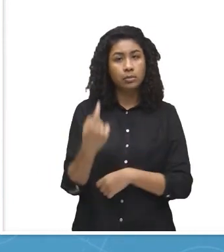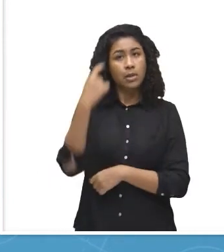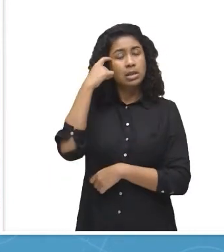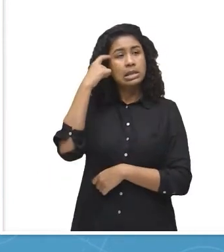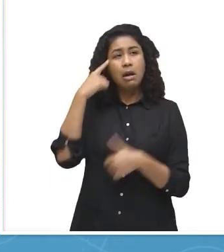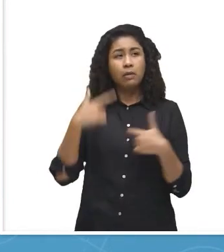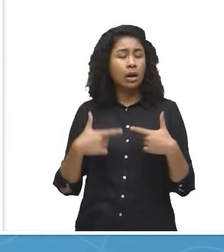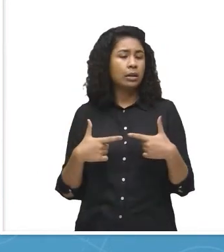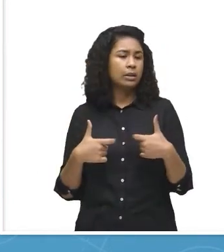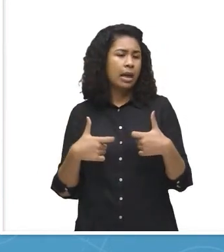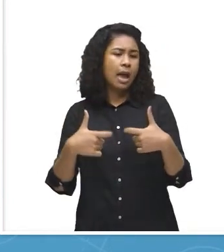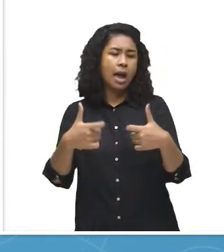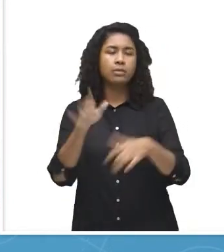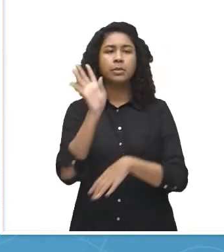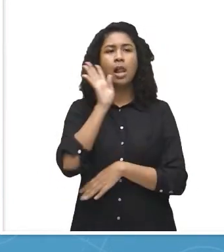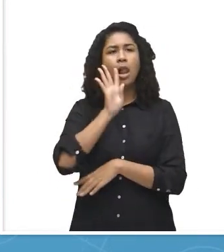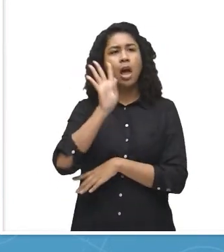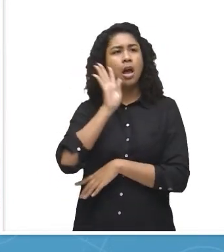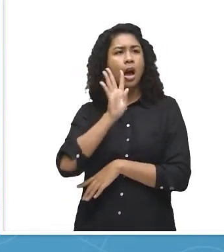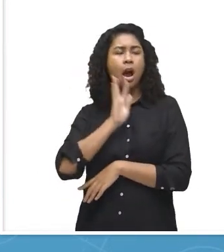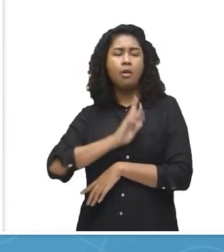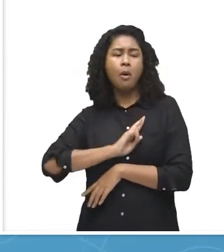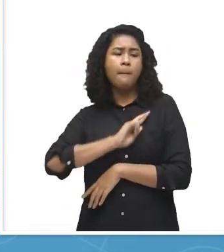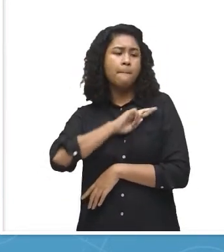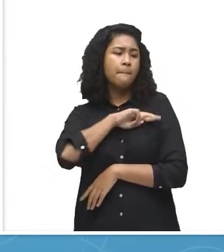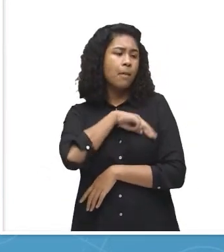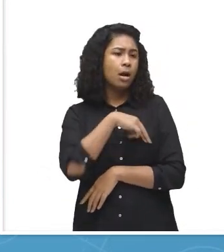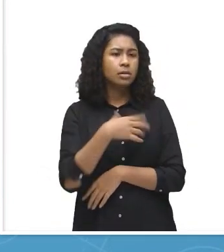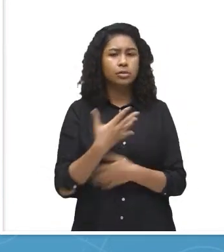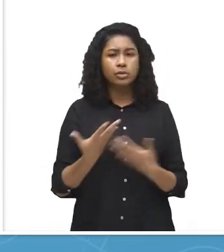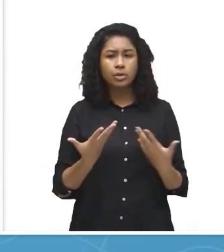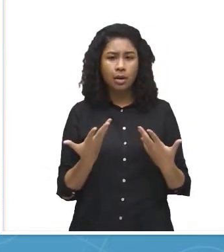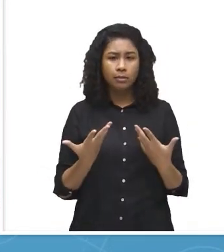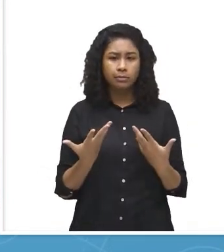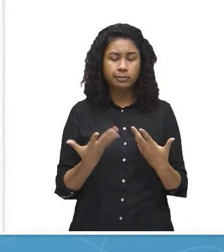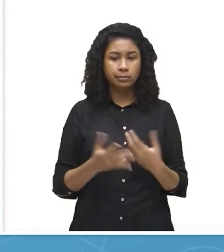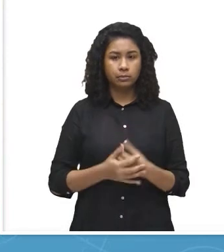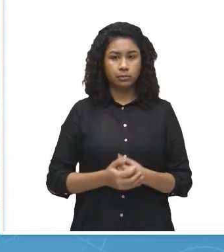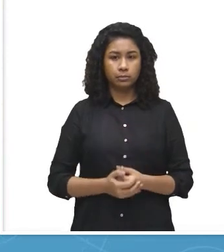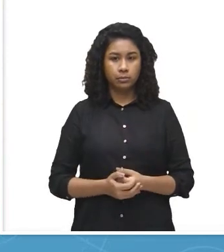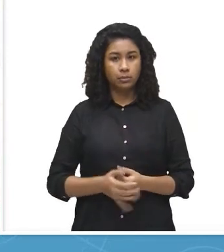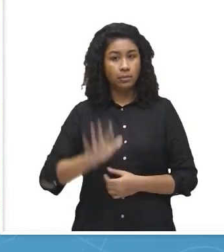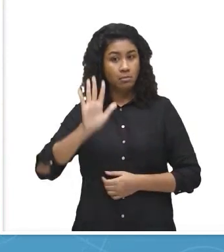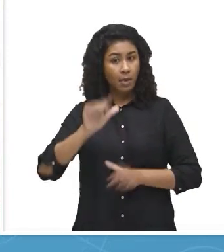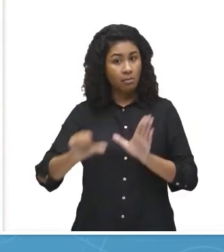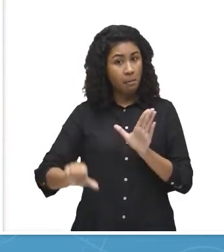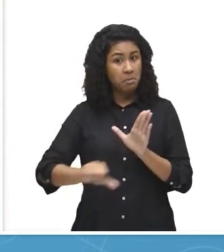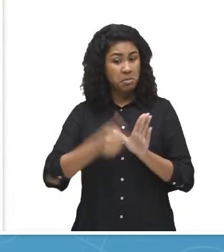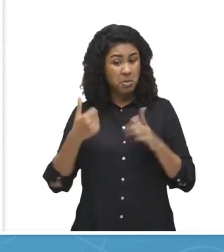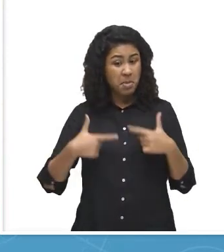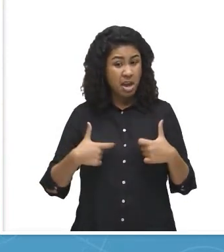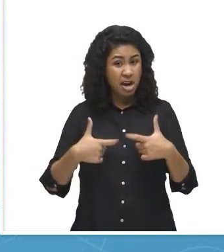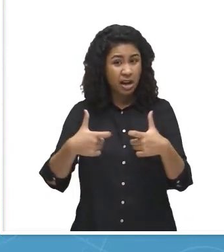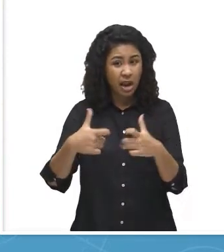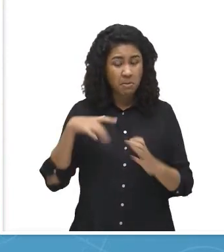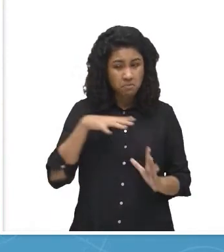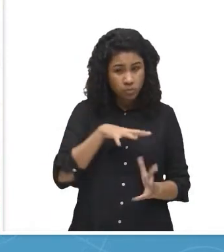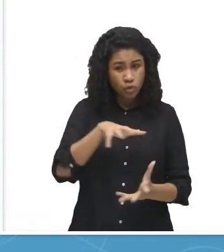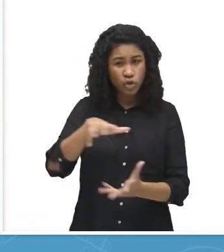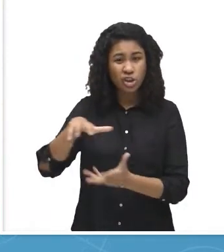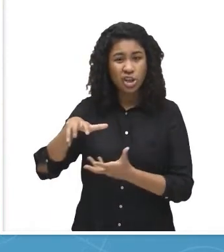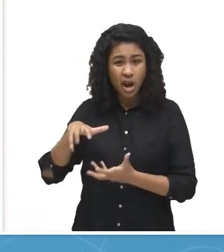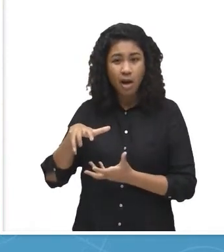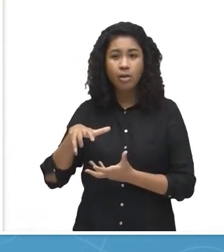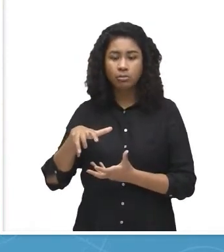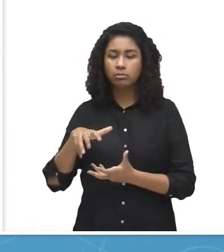guerra era uma coisa legal, era uma coisa romântica, por assim dizer. A Primeira Guerra Mundial, a mãe de todas as guerras, meio